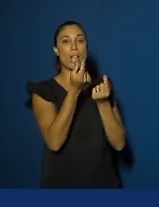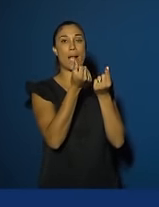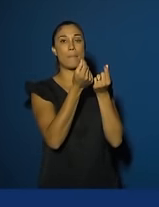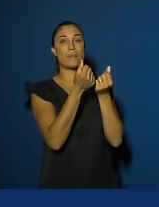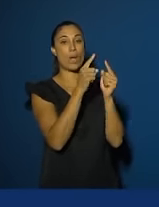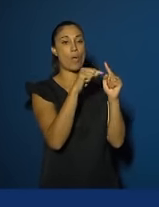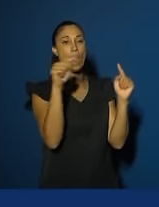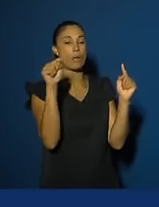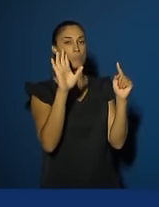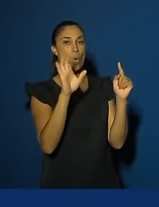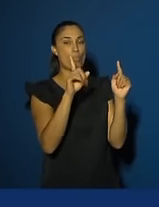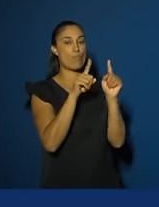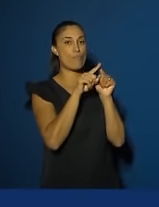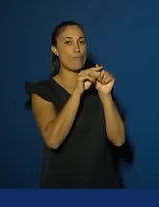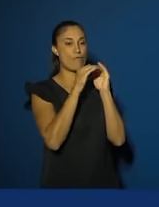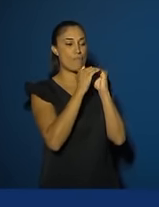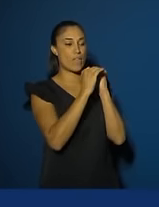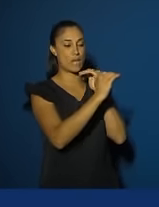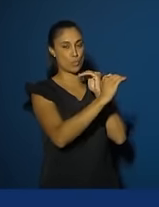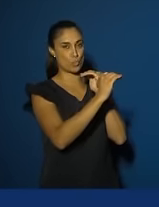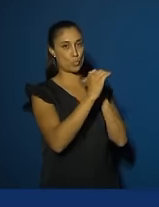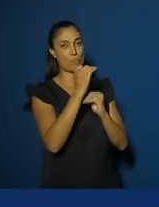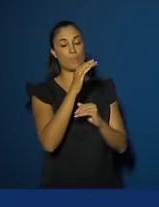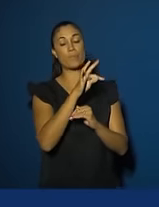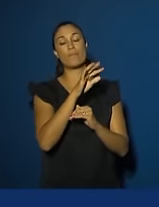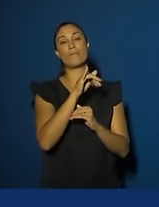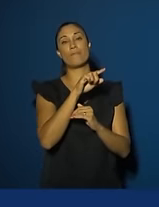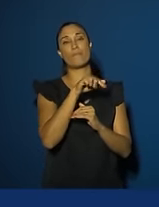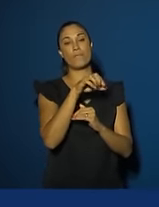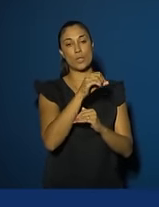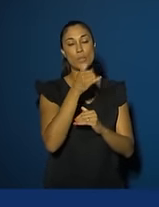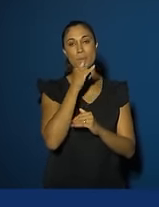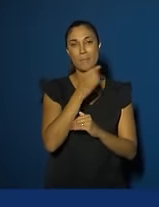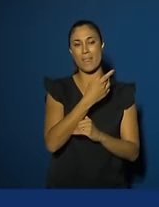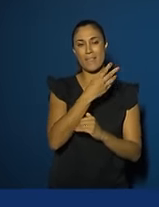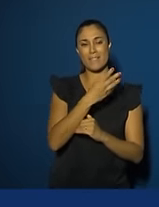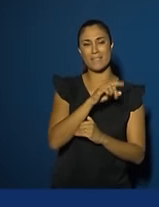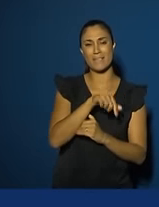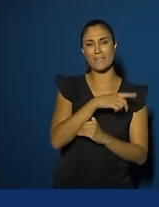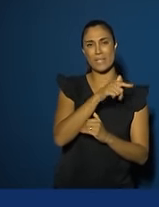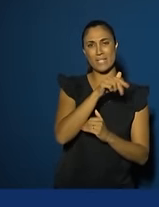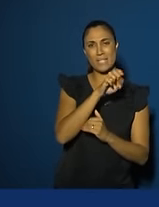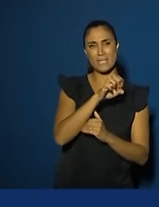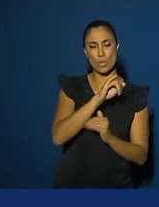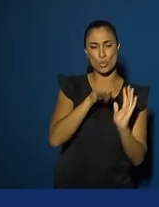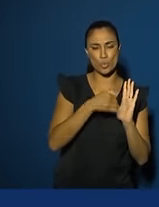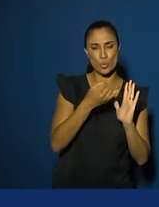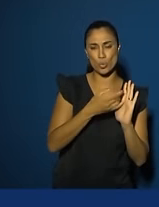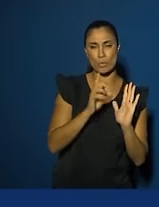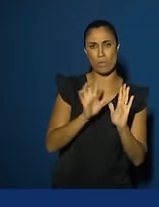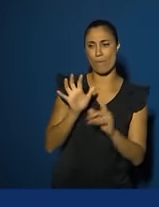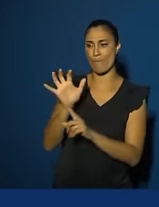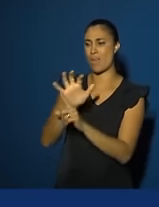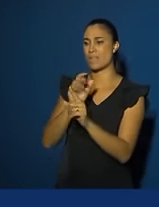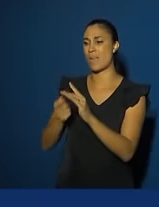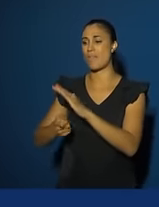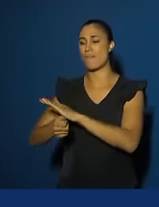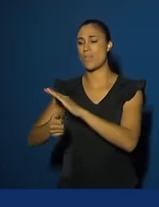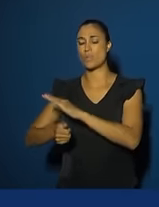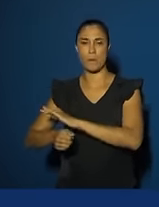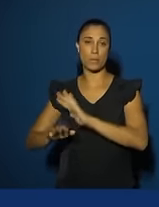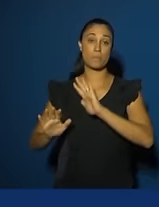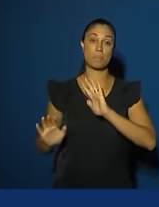fixo não tem não tem como uma taxa de juro de 3,75 não afetar os investimentos agora